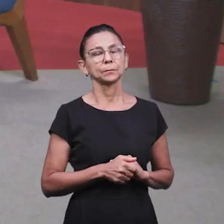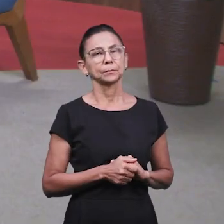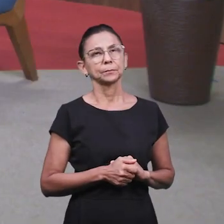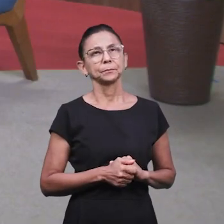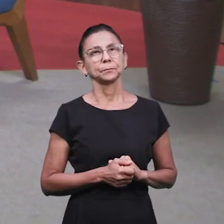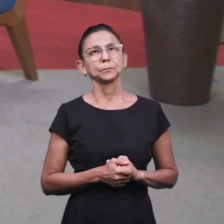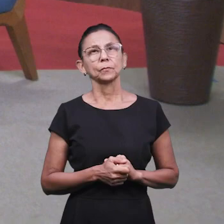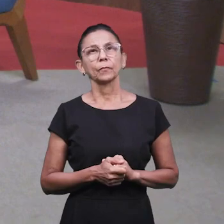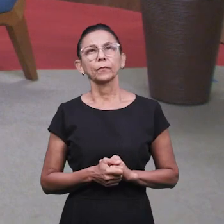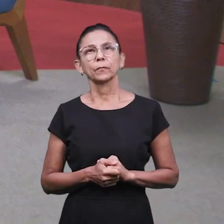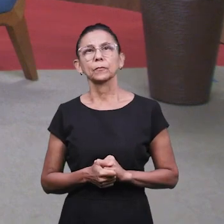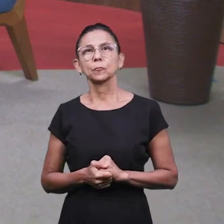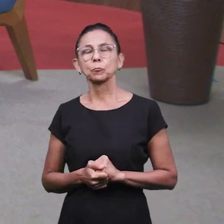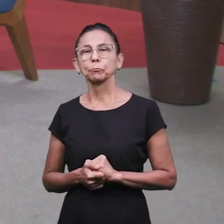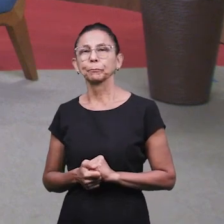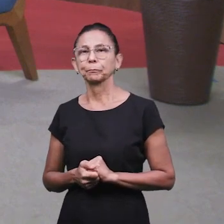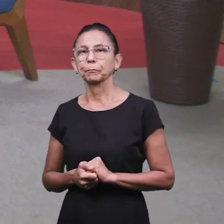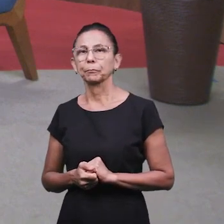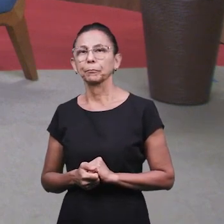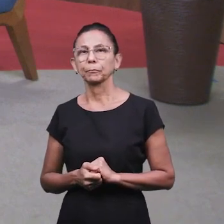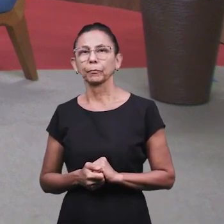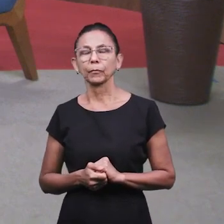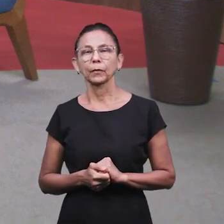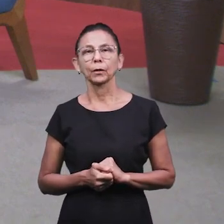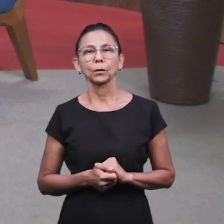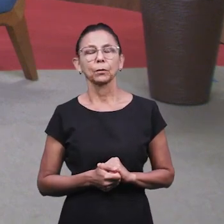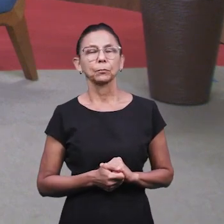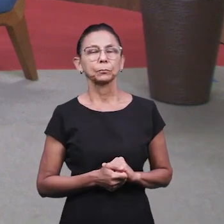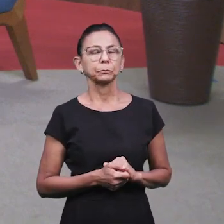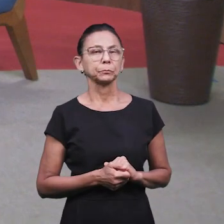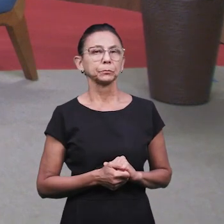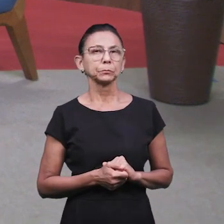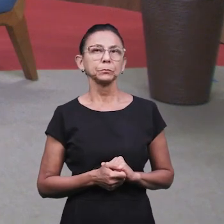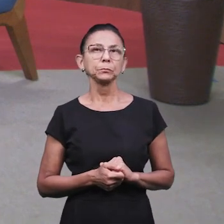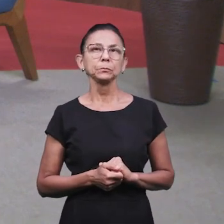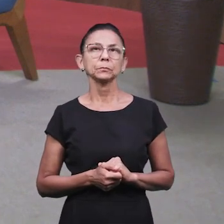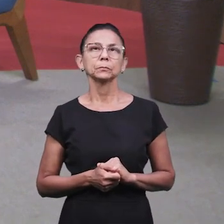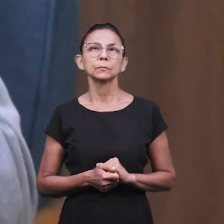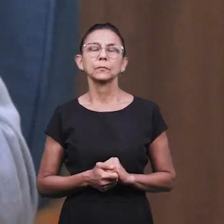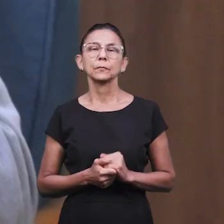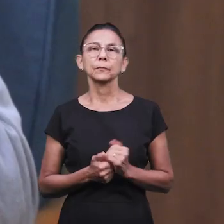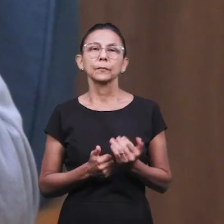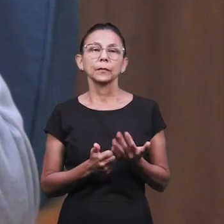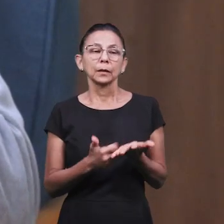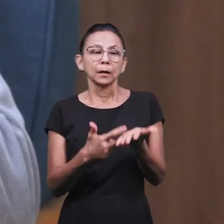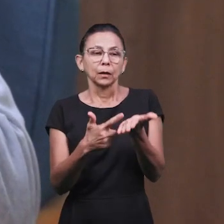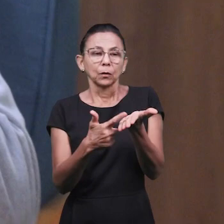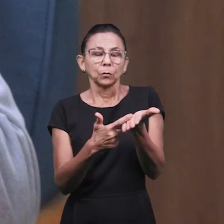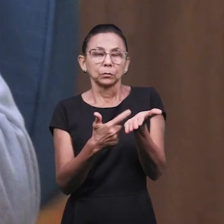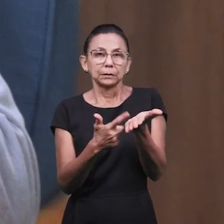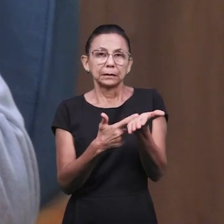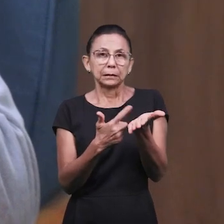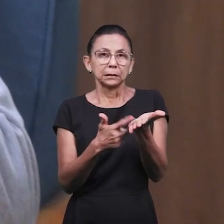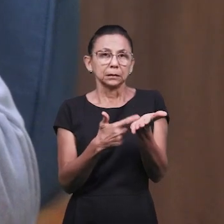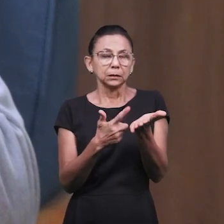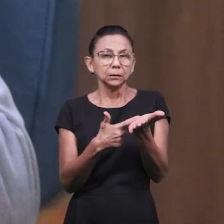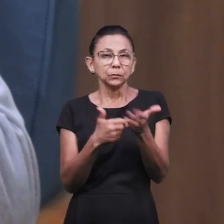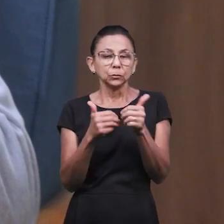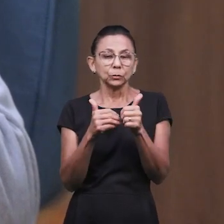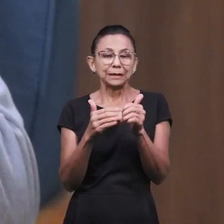observe, queridos, que o livro é inaugurado com uma